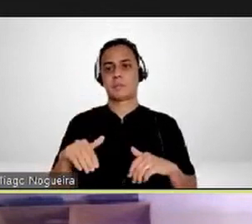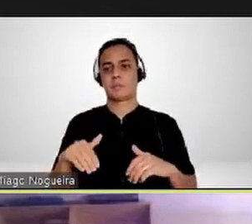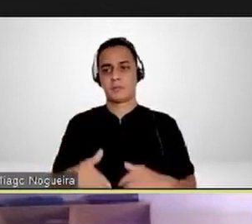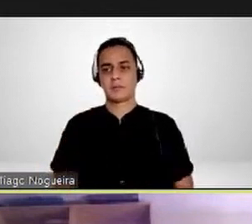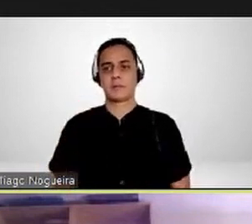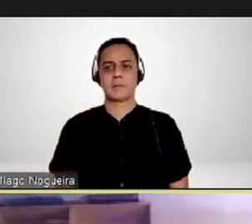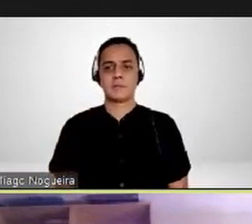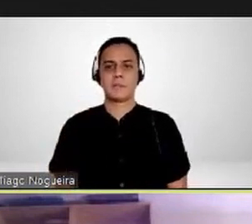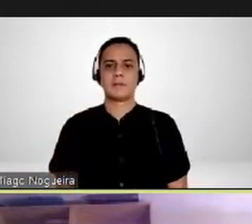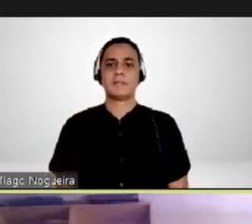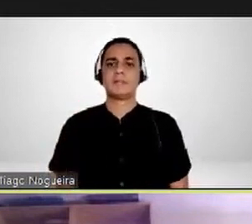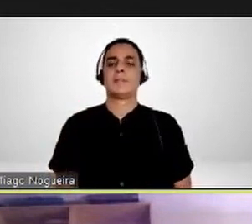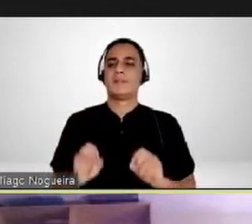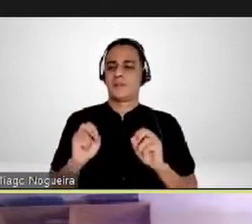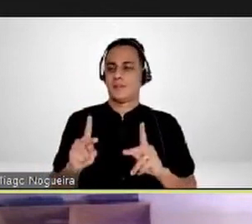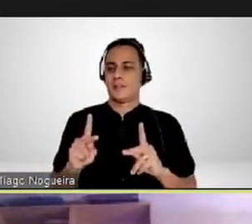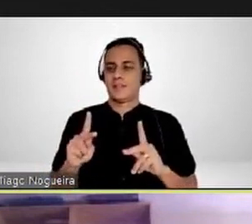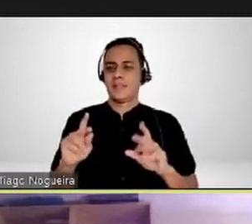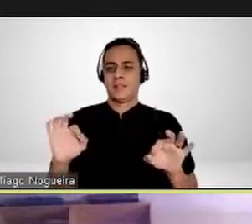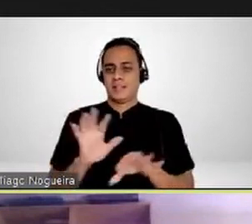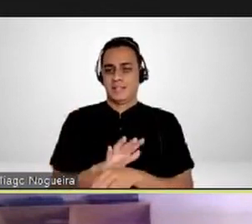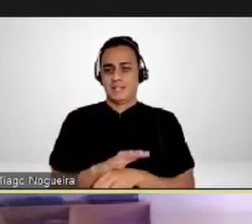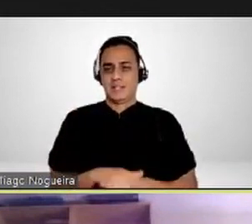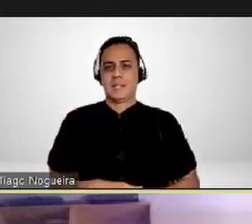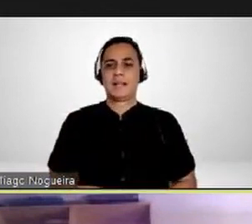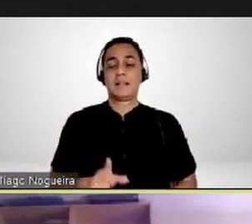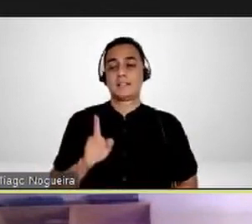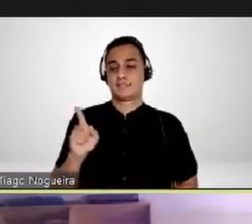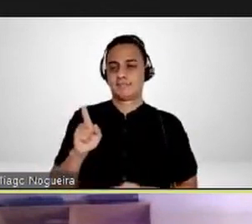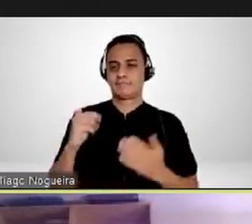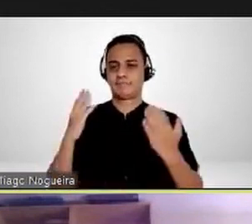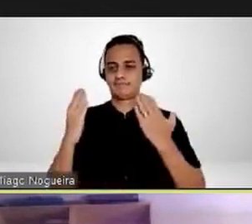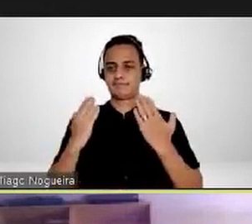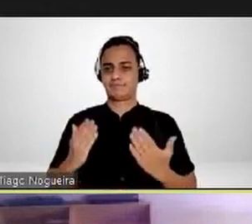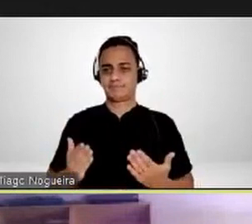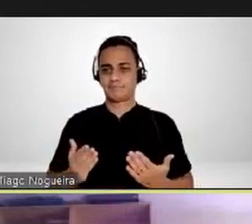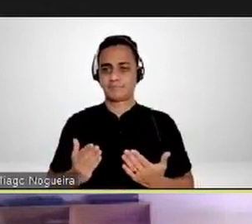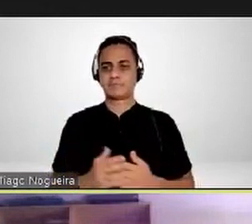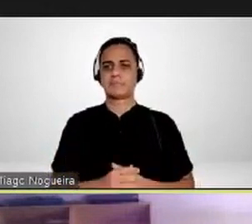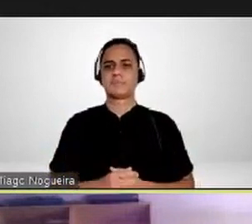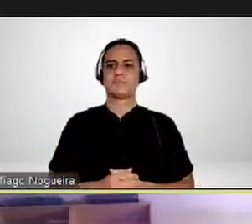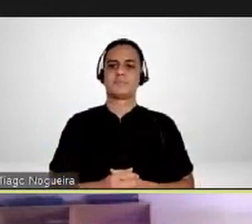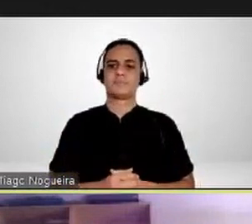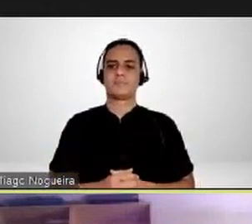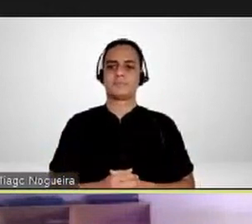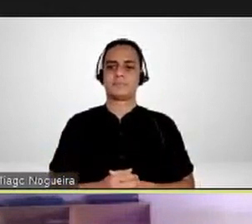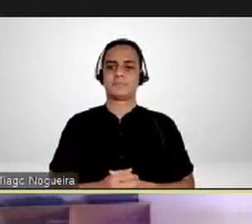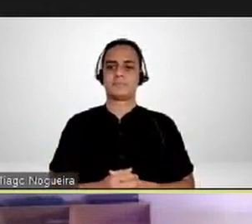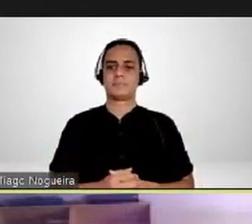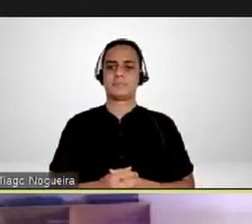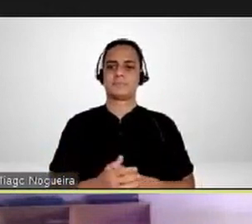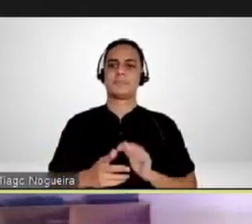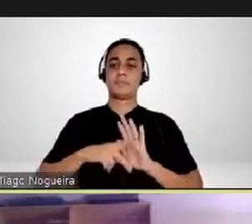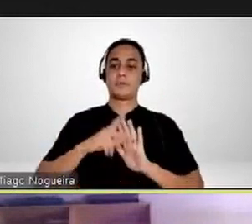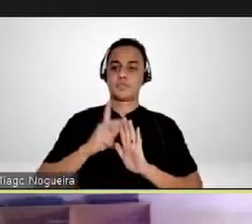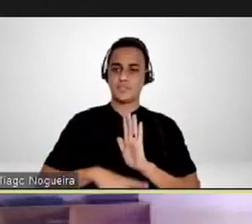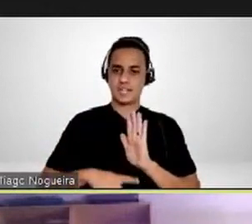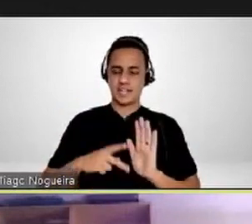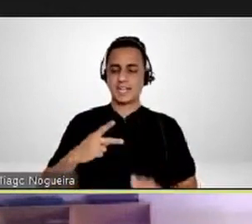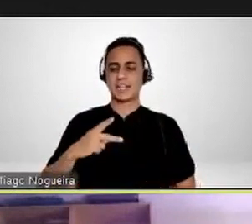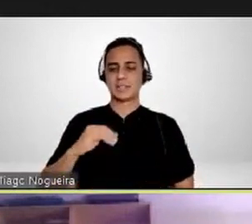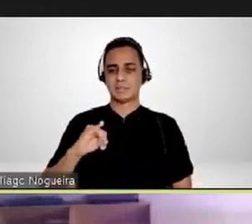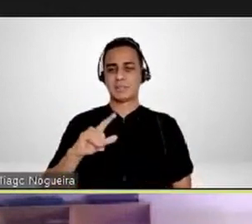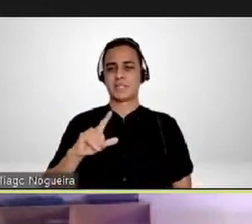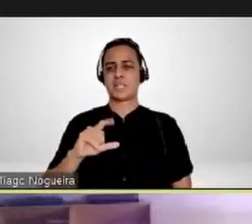Bom, pronto. Então, nessa análise, né, que a gente observou nesse projeto piloto, essa quantidade